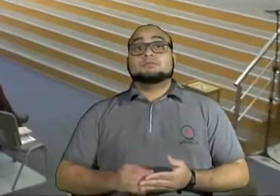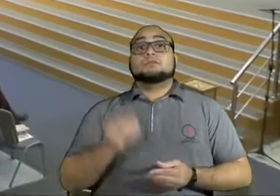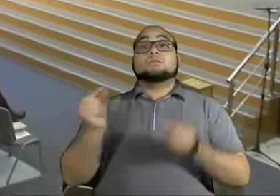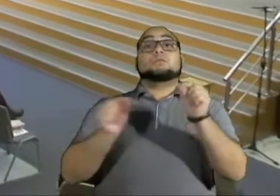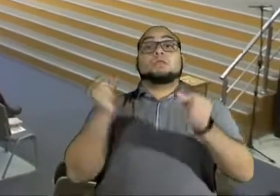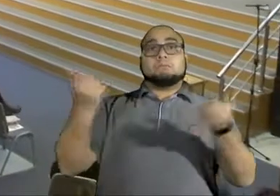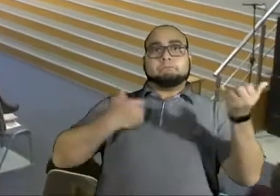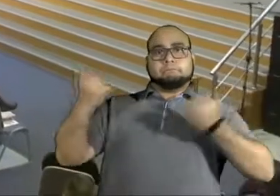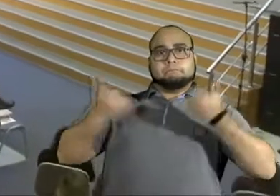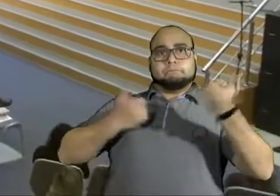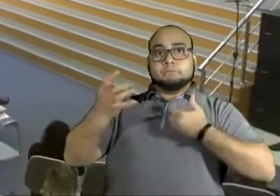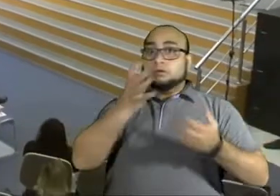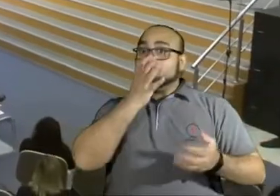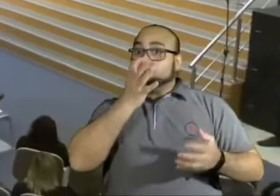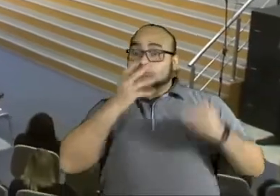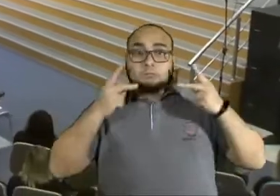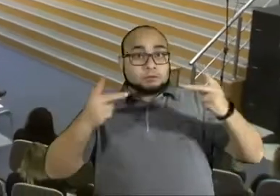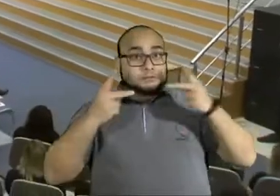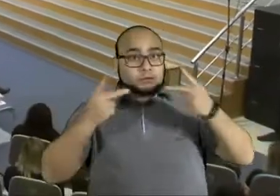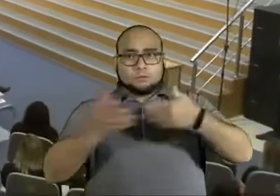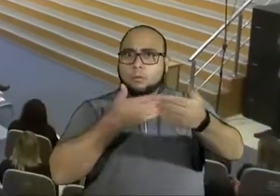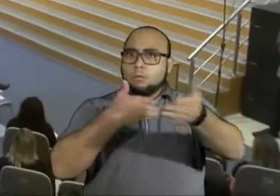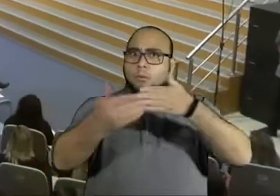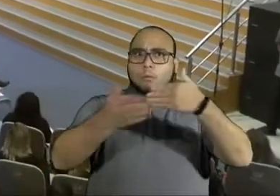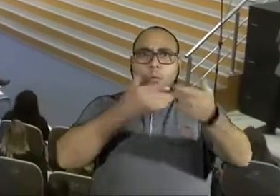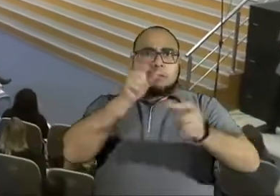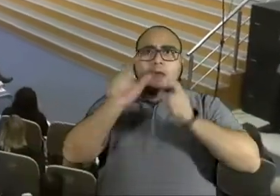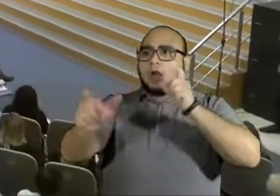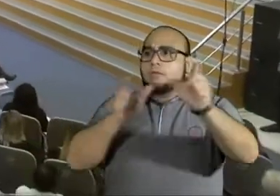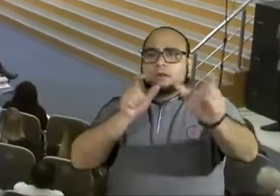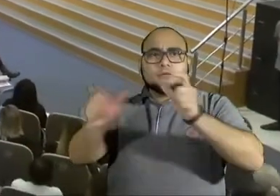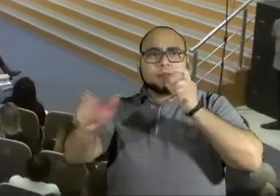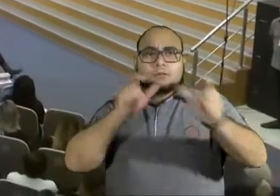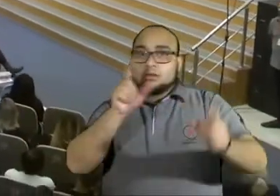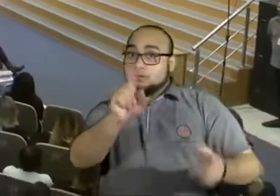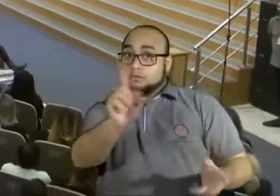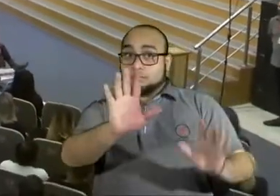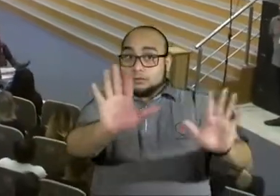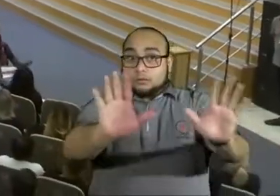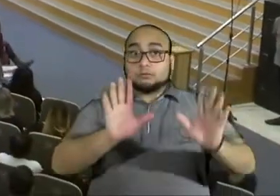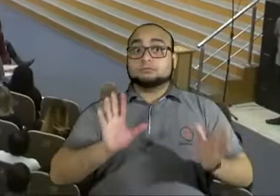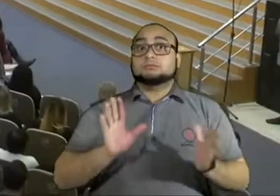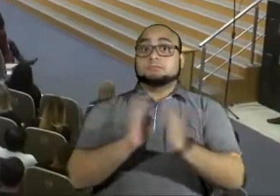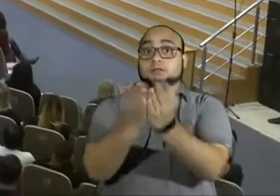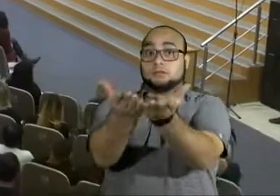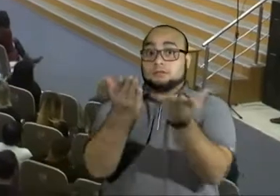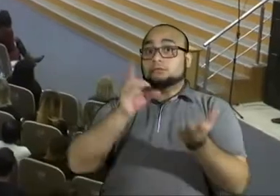palavra de Deus. Não é qualquer palavra. A fé vem pelo ouvir e o ouvir da palavra de Deus.